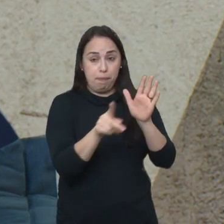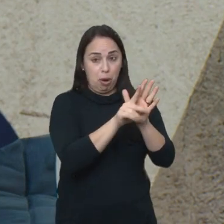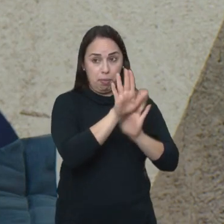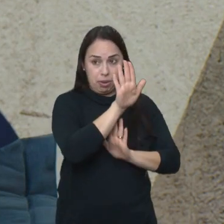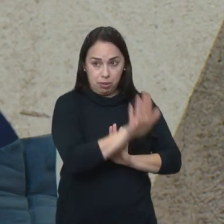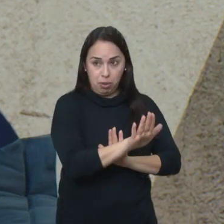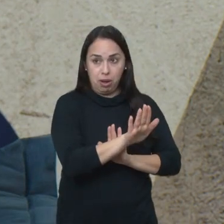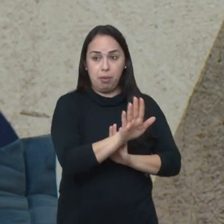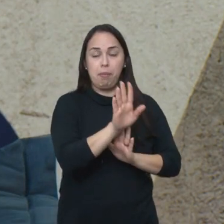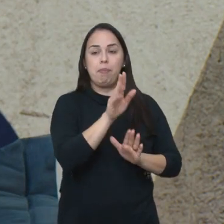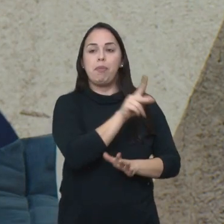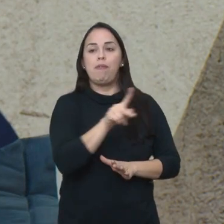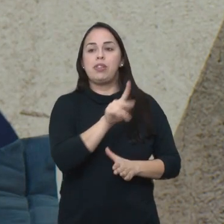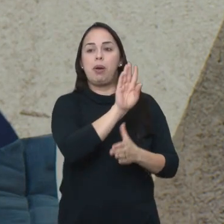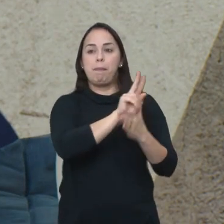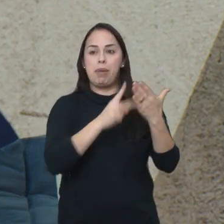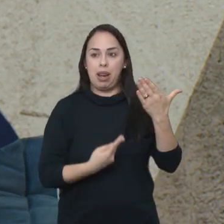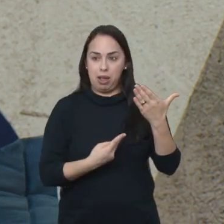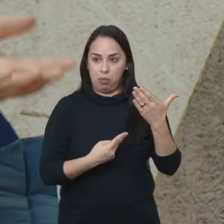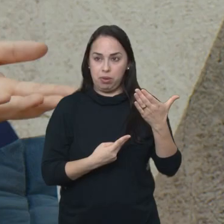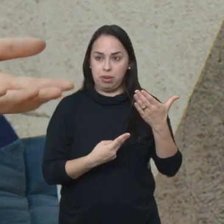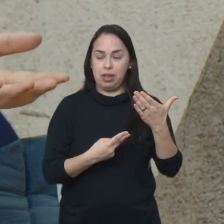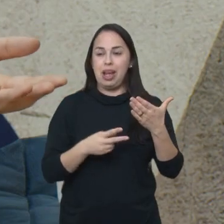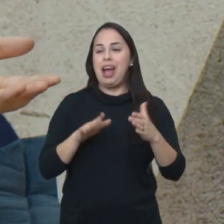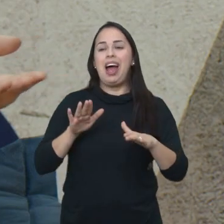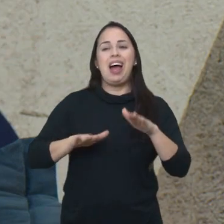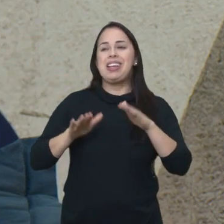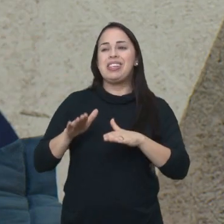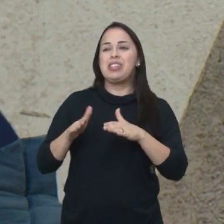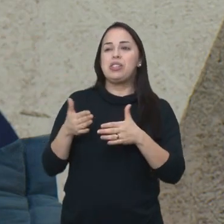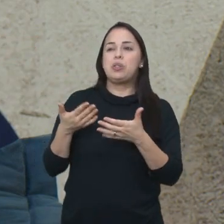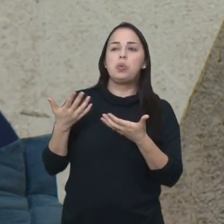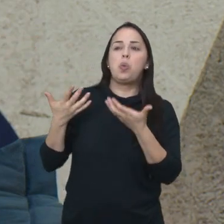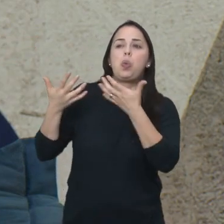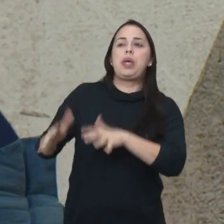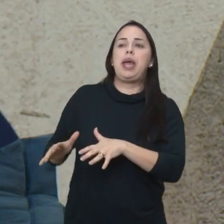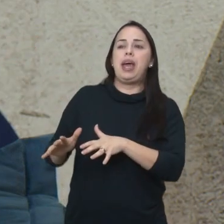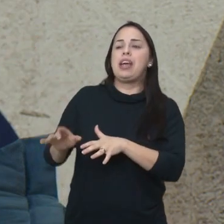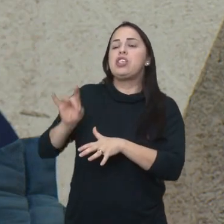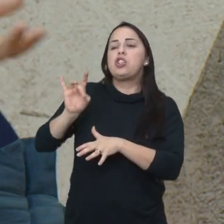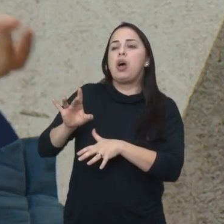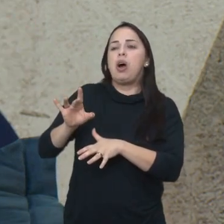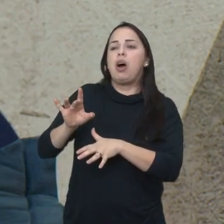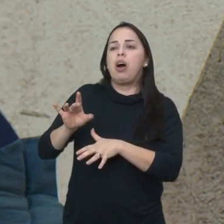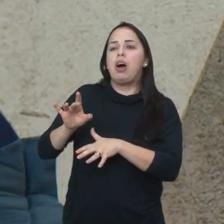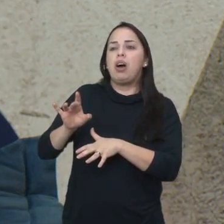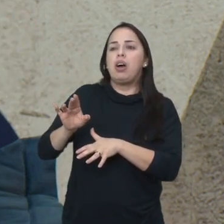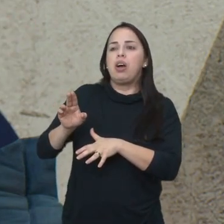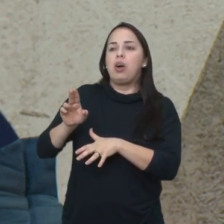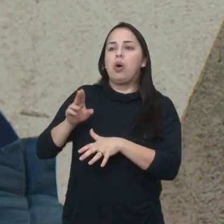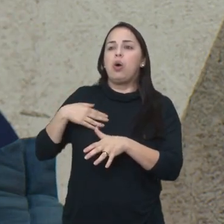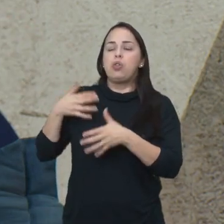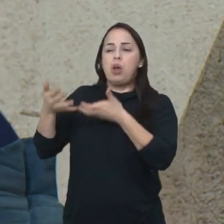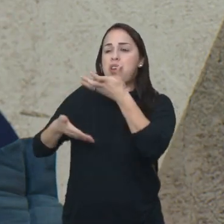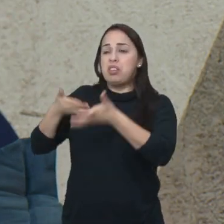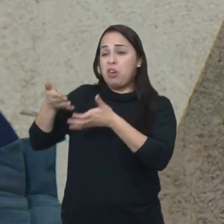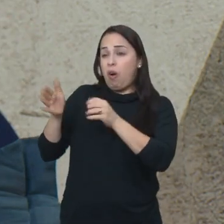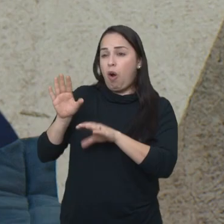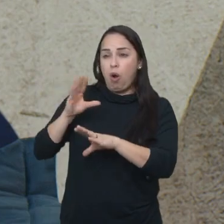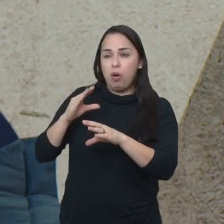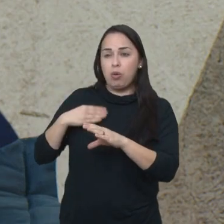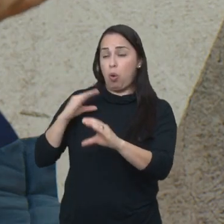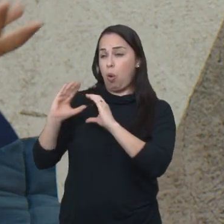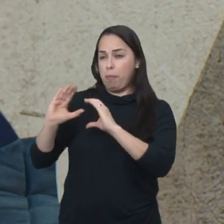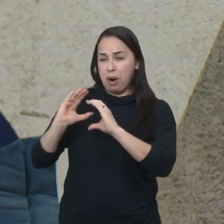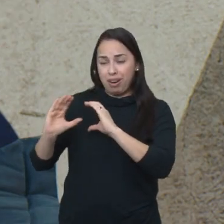educacional como professor bilíngue. E talvez a pessoa não quer ser o profissional da língua, quer apenas ser um utente, um sinalizante,